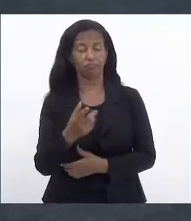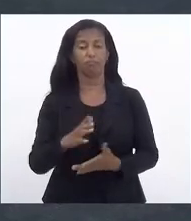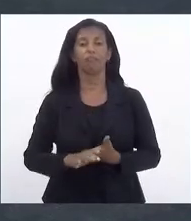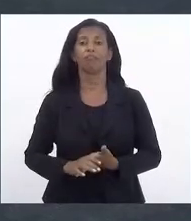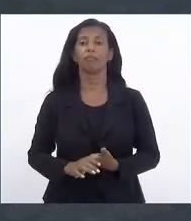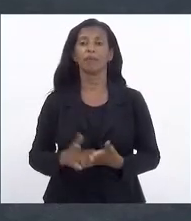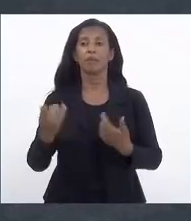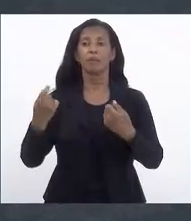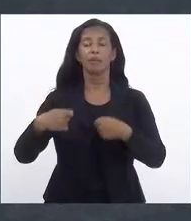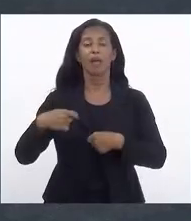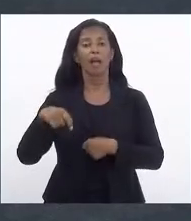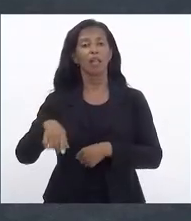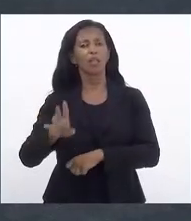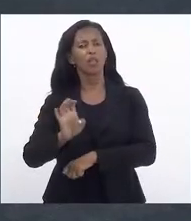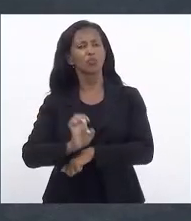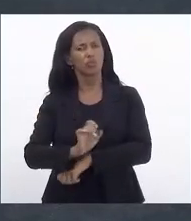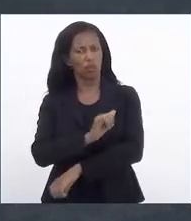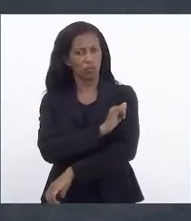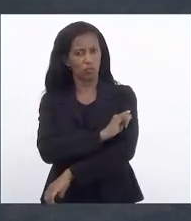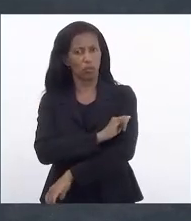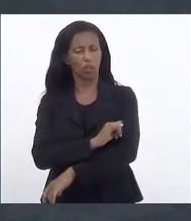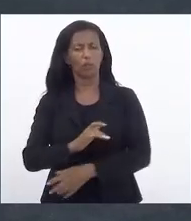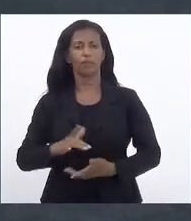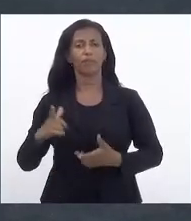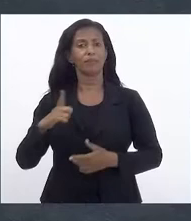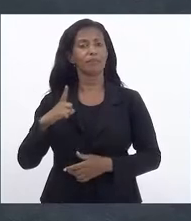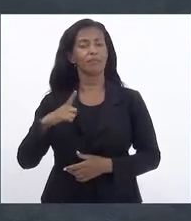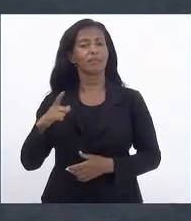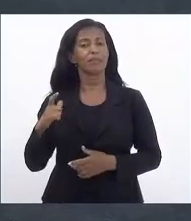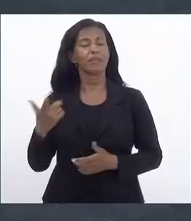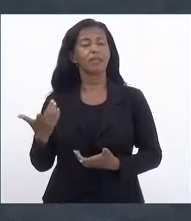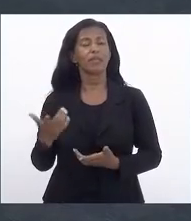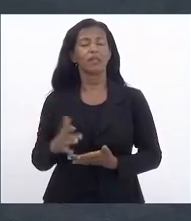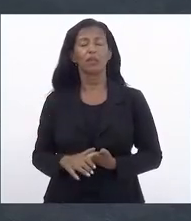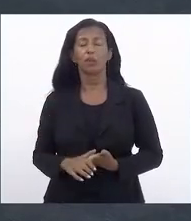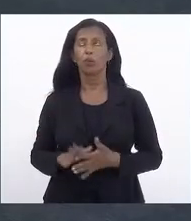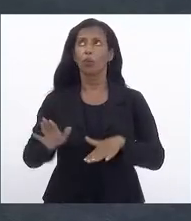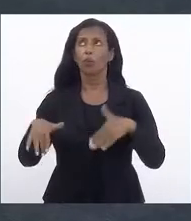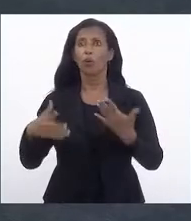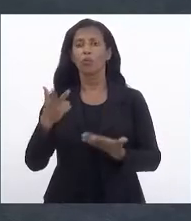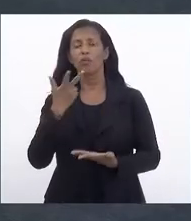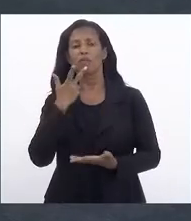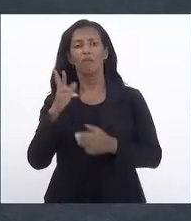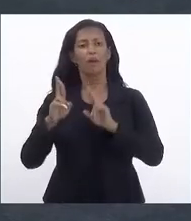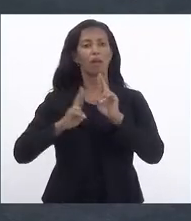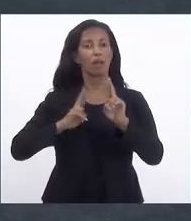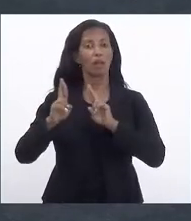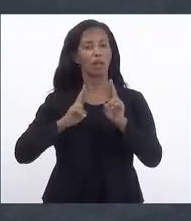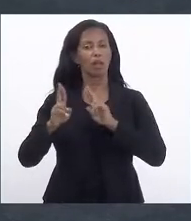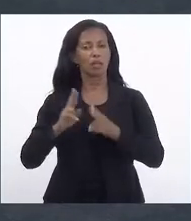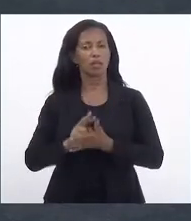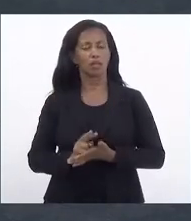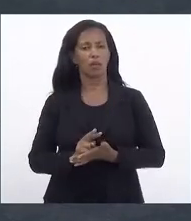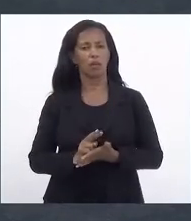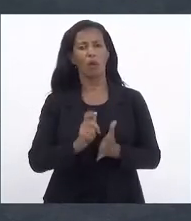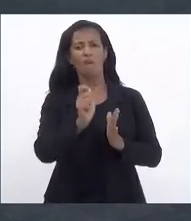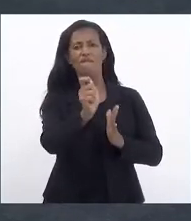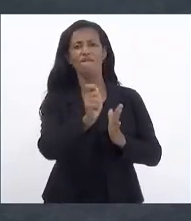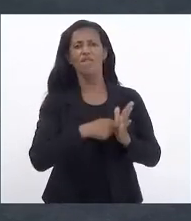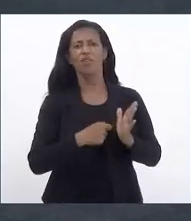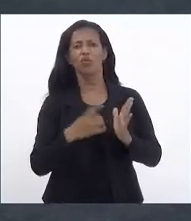desburocratizarmos aqui no estado do Rio de Janeiro quando se fala com relação às vistorias do Detran